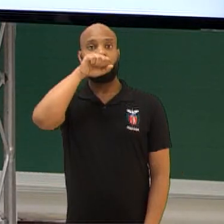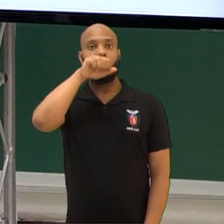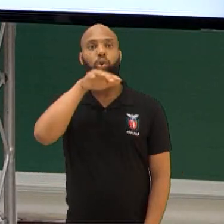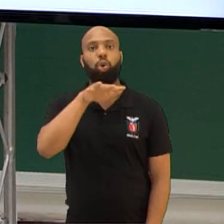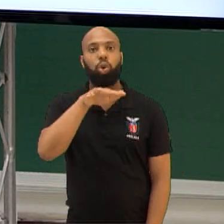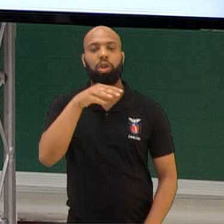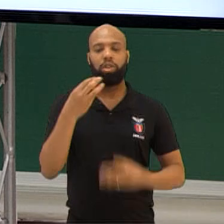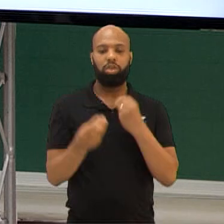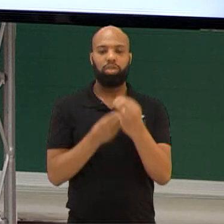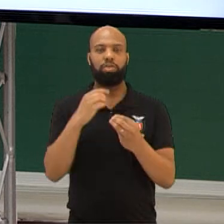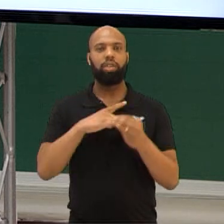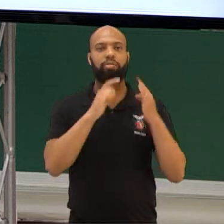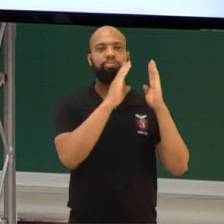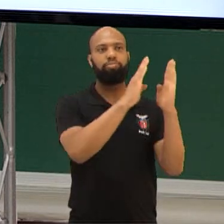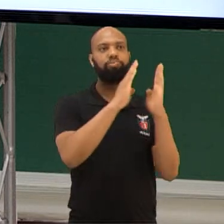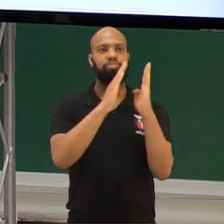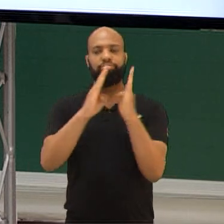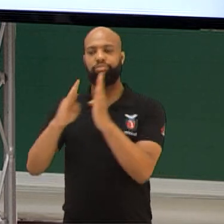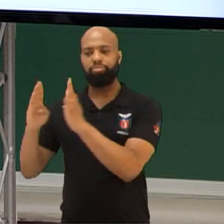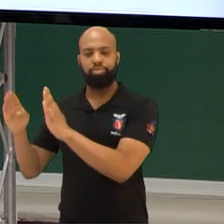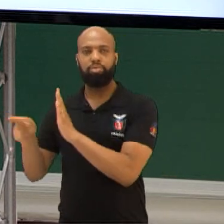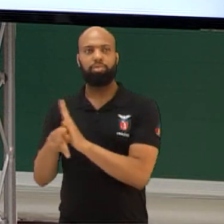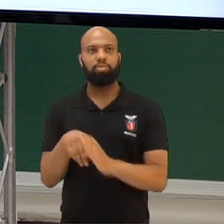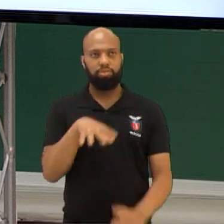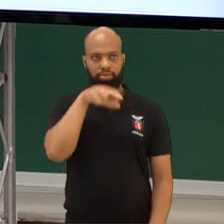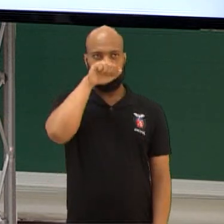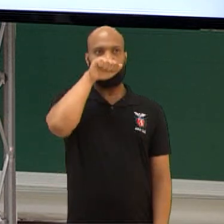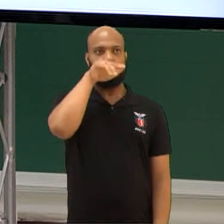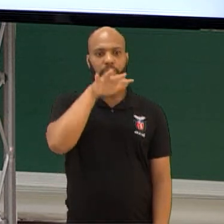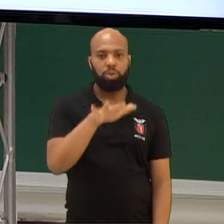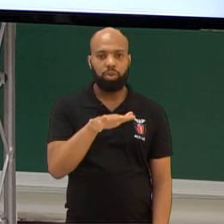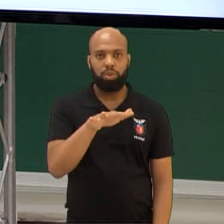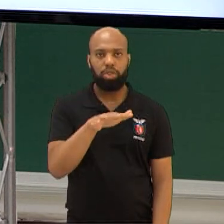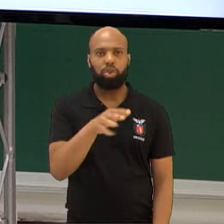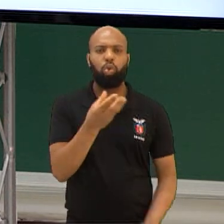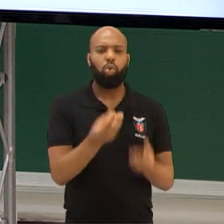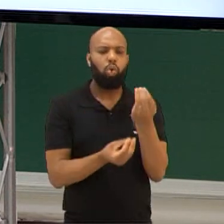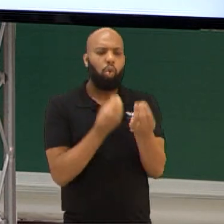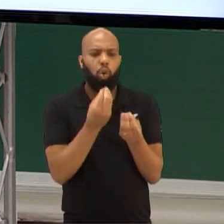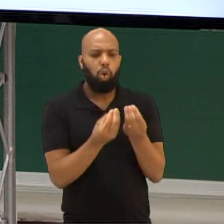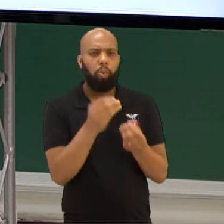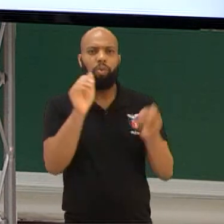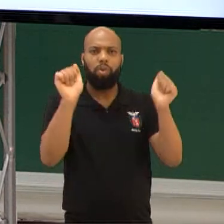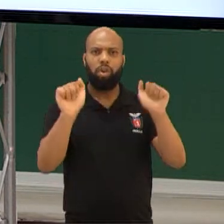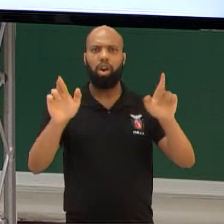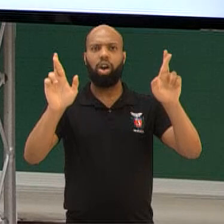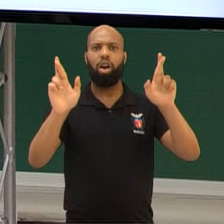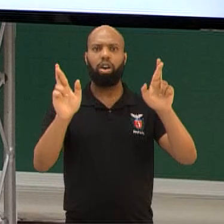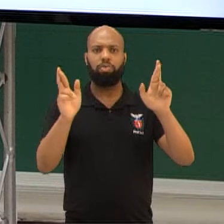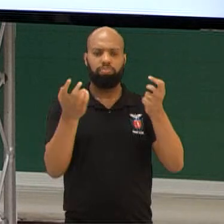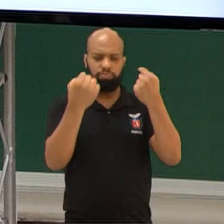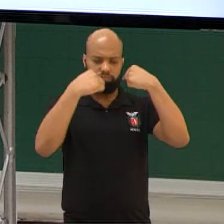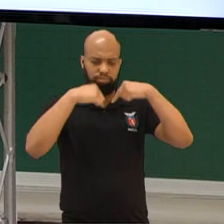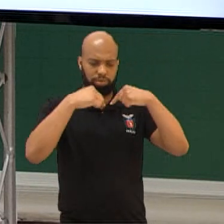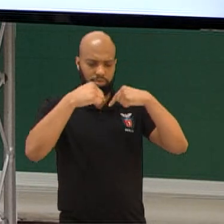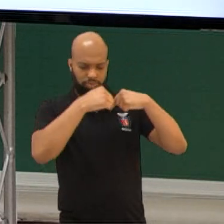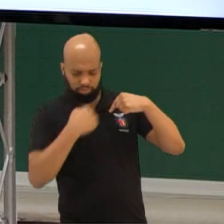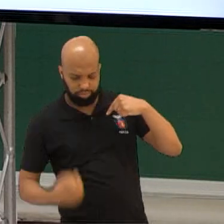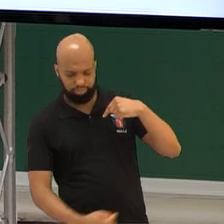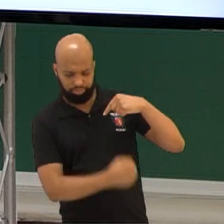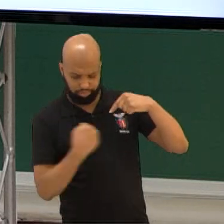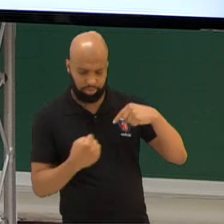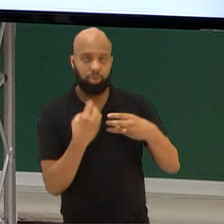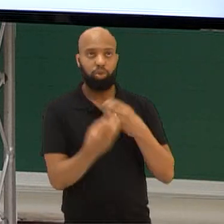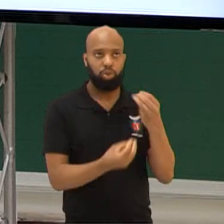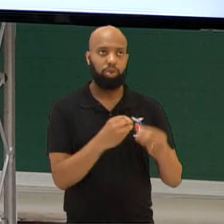que acontece a sequência desse sistema respiratório, por onde o ar entra para poder fazer as trocas gasosas. Então, nós vamos ter aqui,